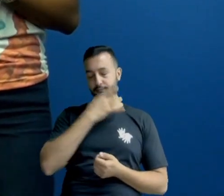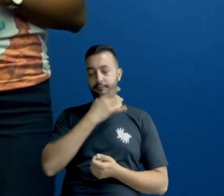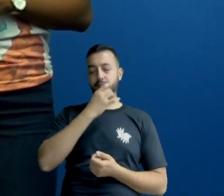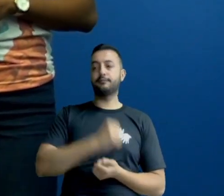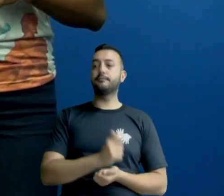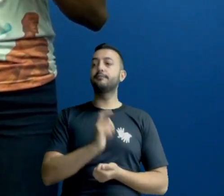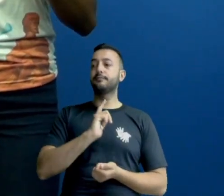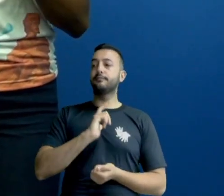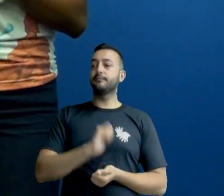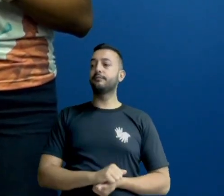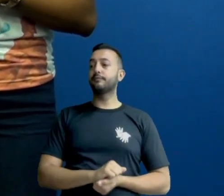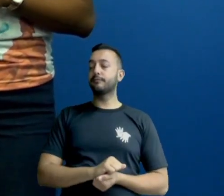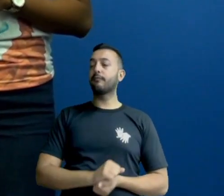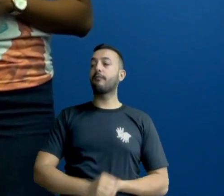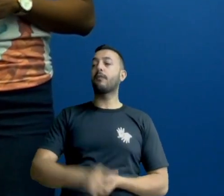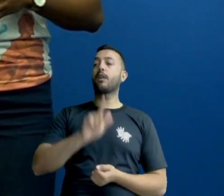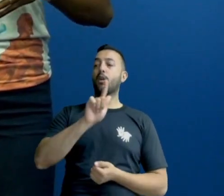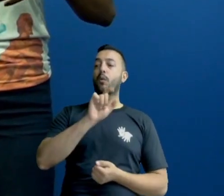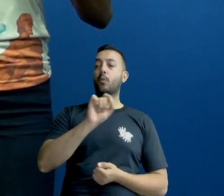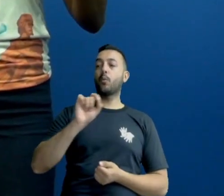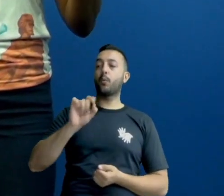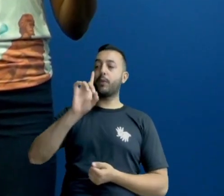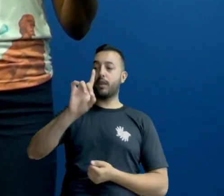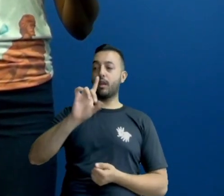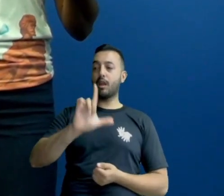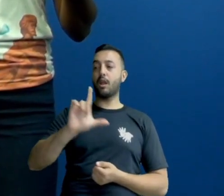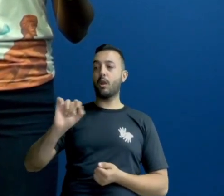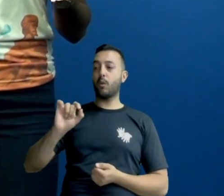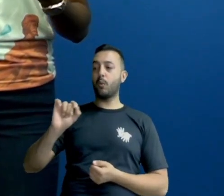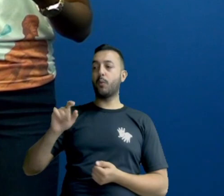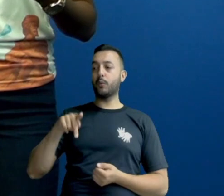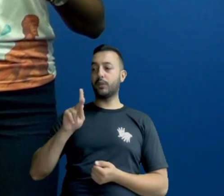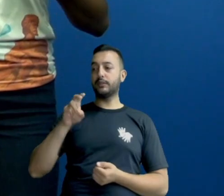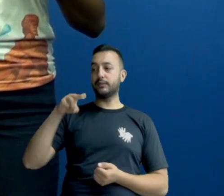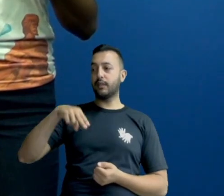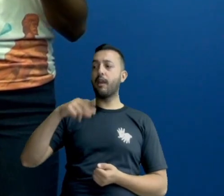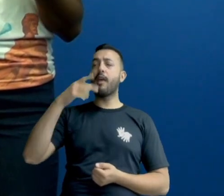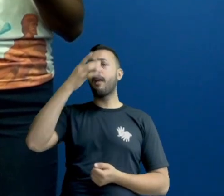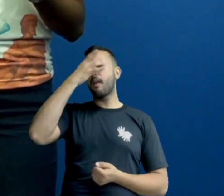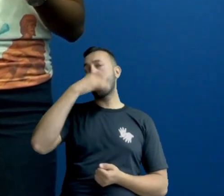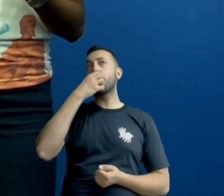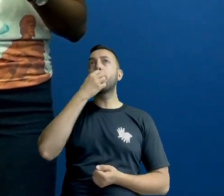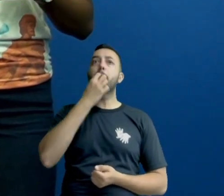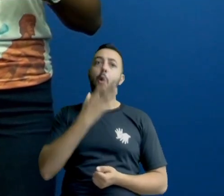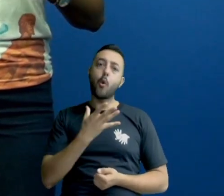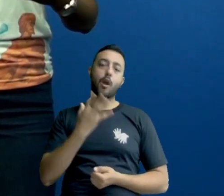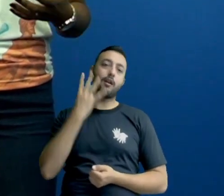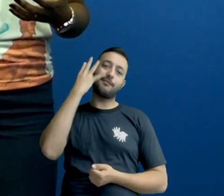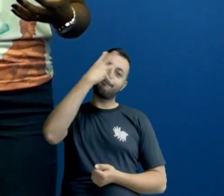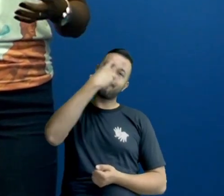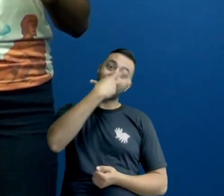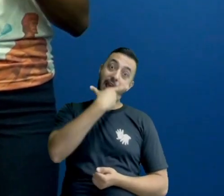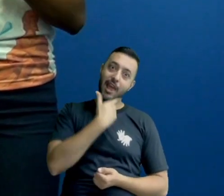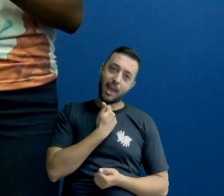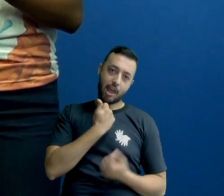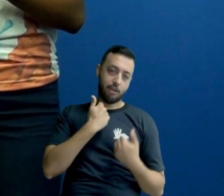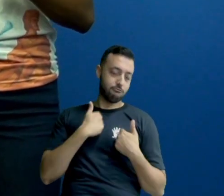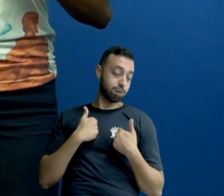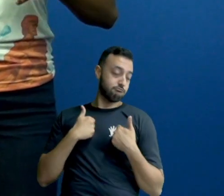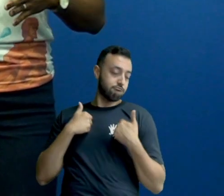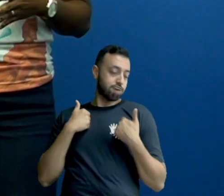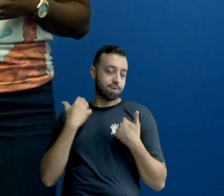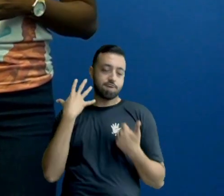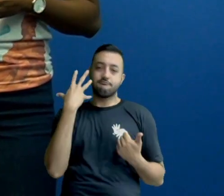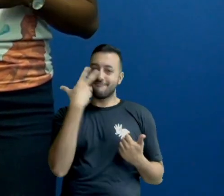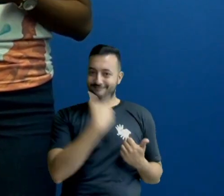aparências. Temos good looking, é aquela pessoa de aparência boa, que a gente chama também de belo, charmoso ou